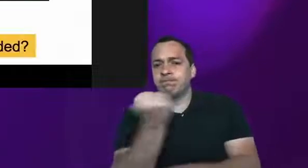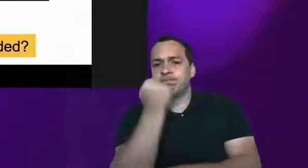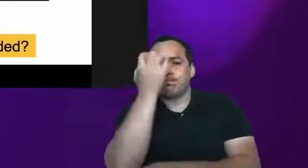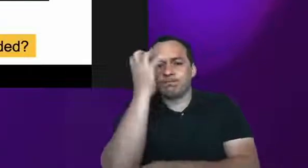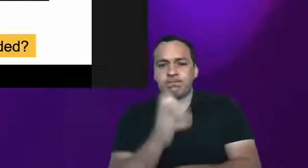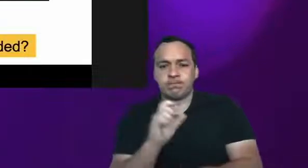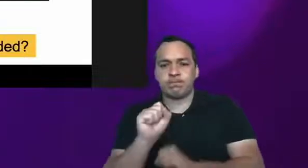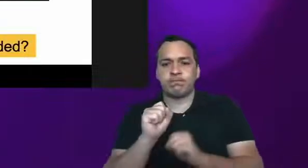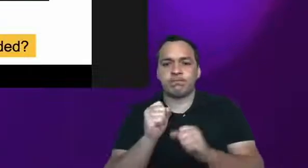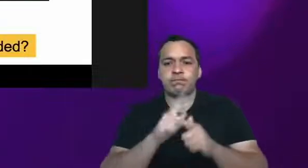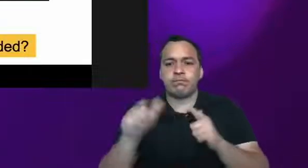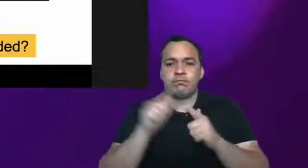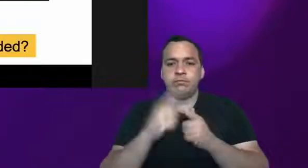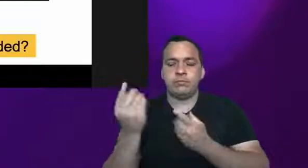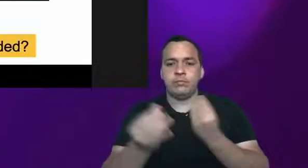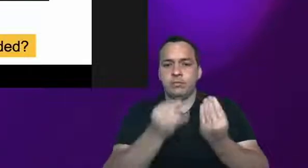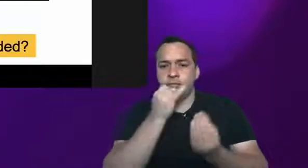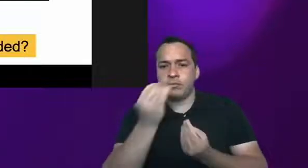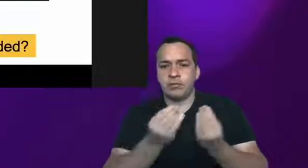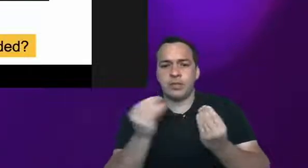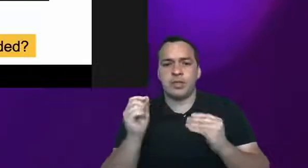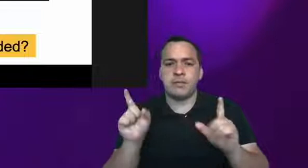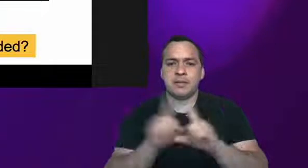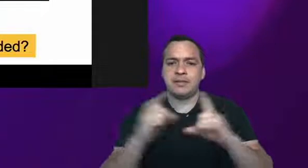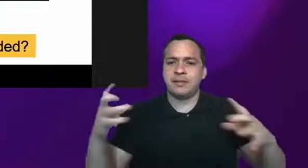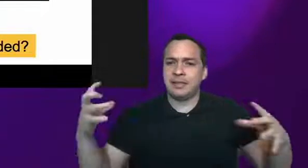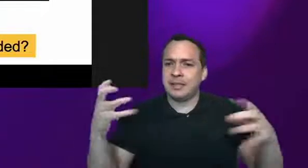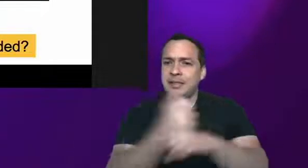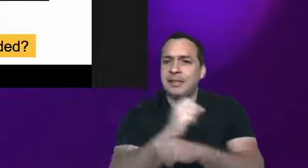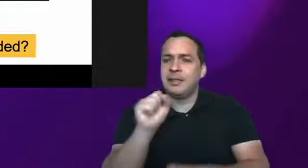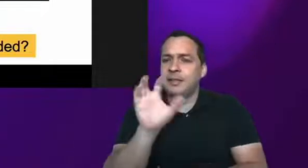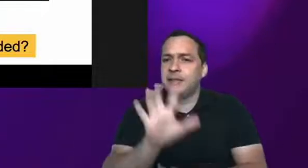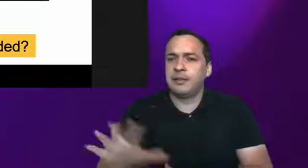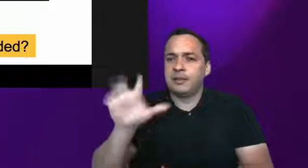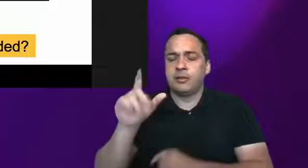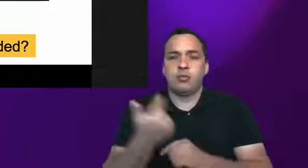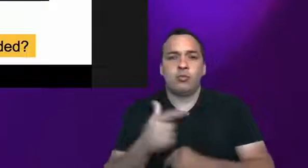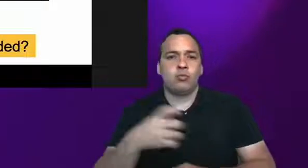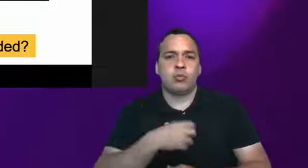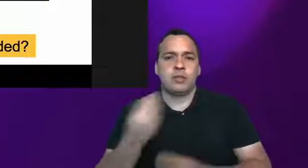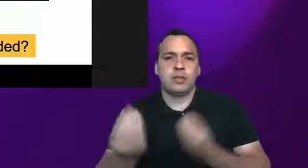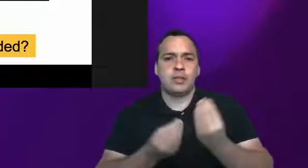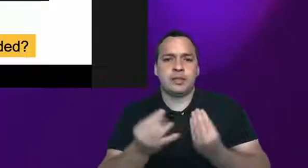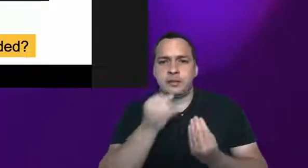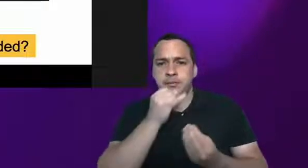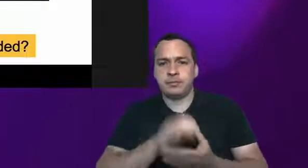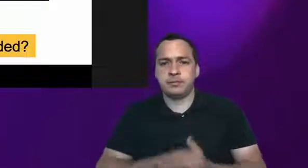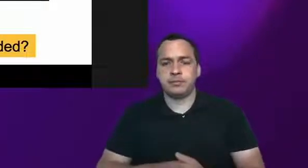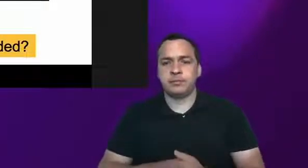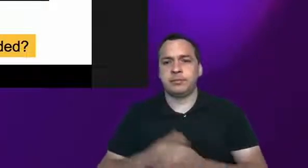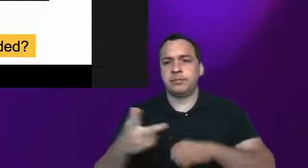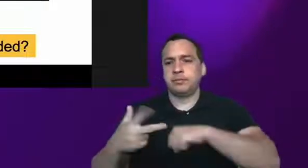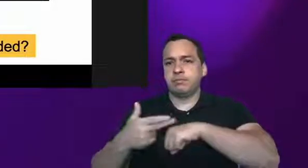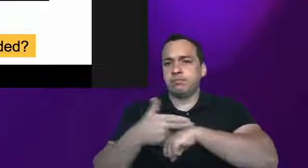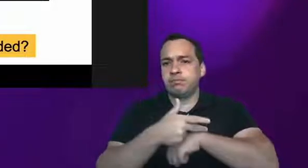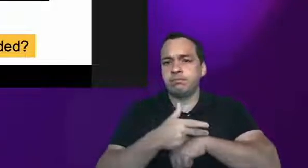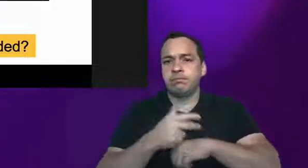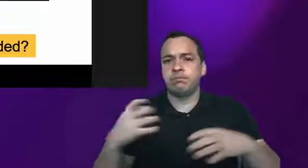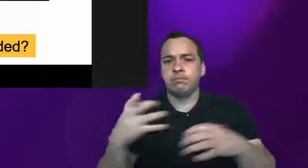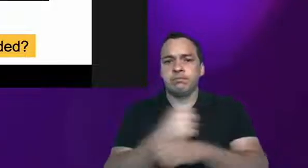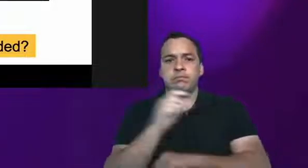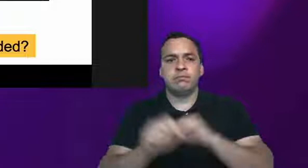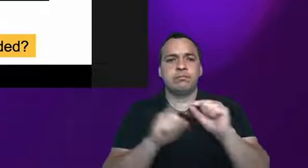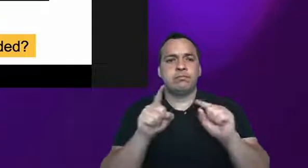ressecados com uma hepatectomia total. É uma outra forma de reseção, que é a hepatectomia total. E o transplante é uma consequência